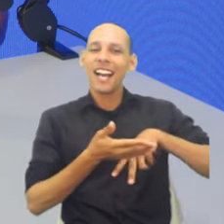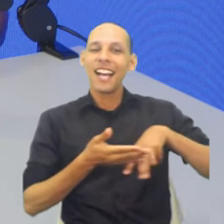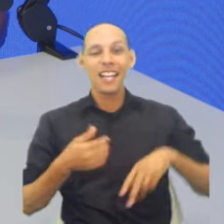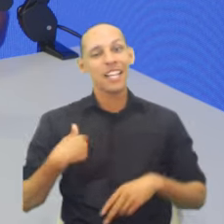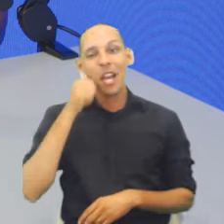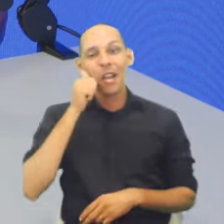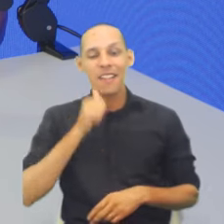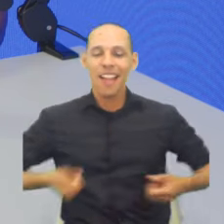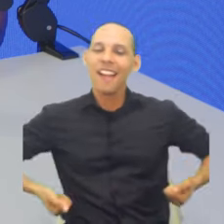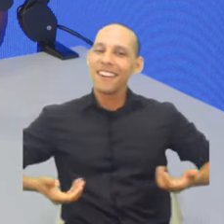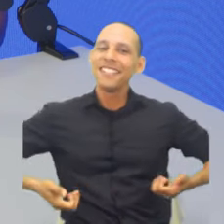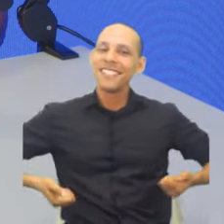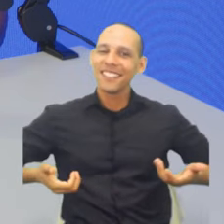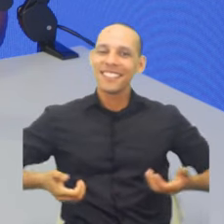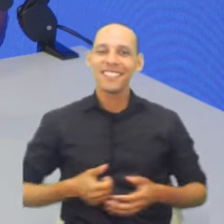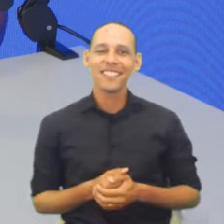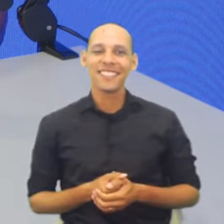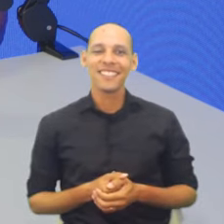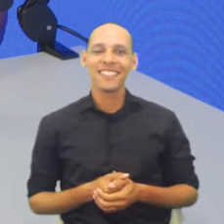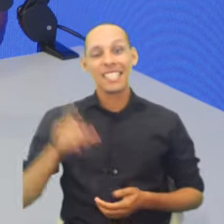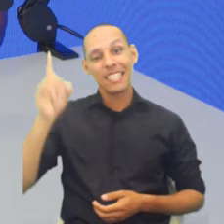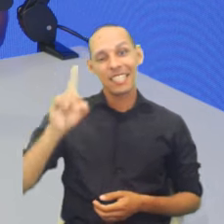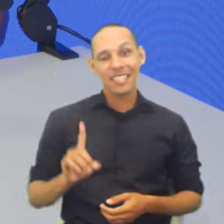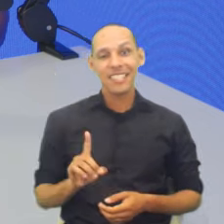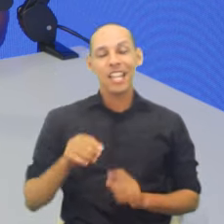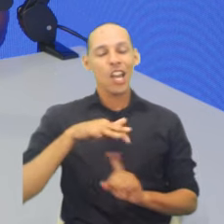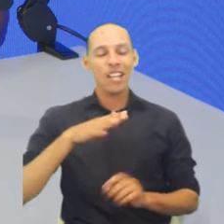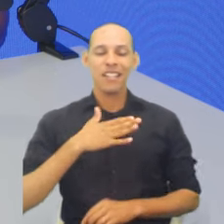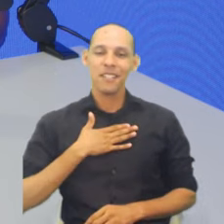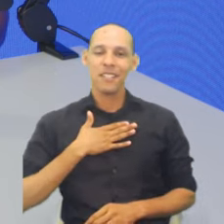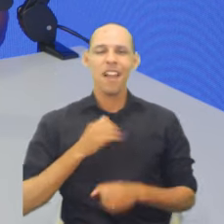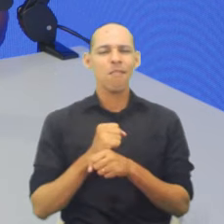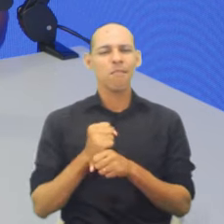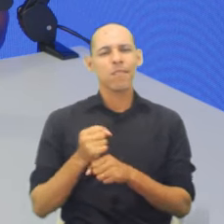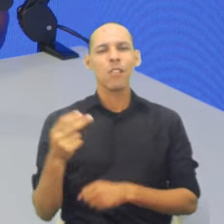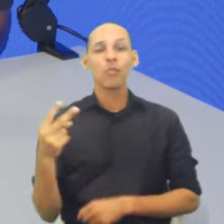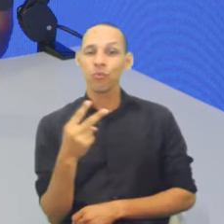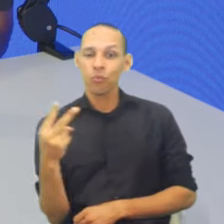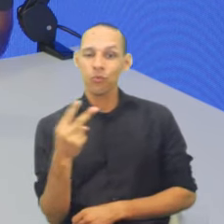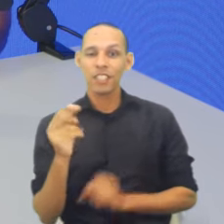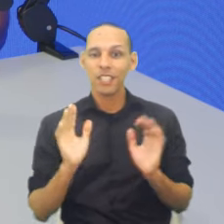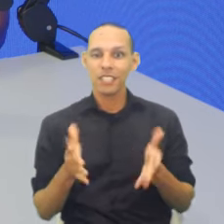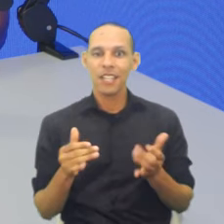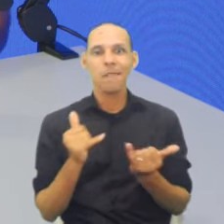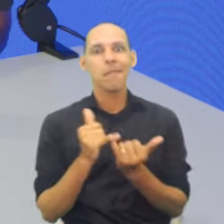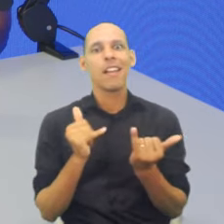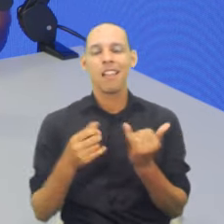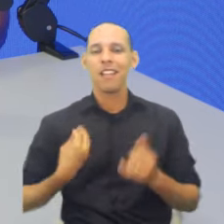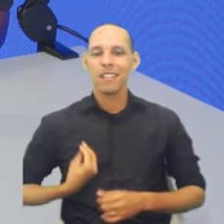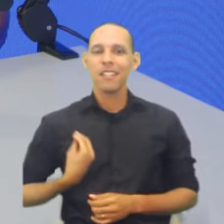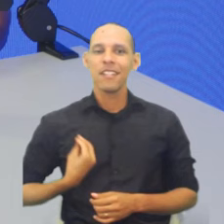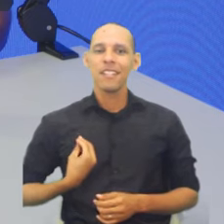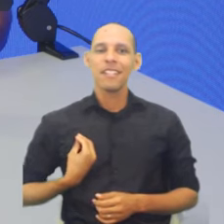cadeirante a deficiência é uma condição que existe na minha vida há 22 anos passei metade da vida sem sofri acidente